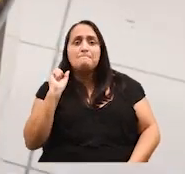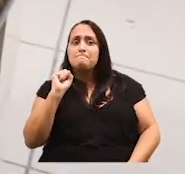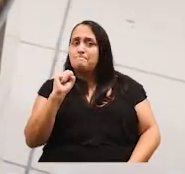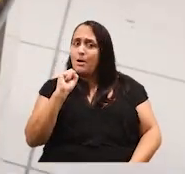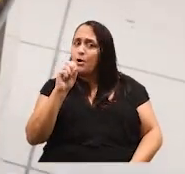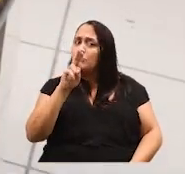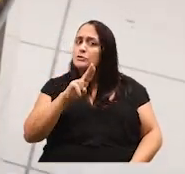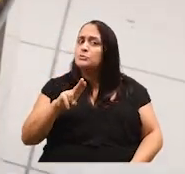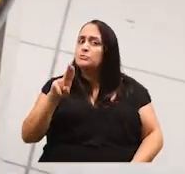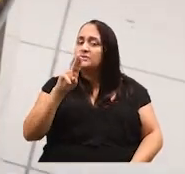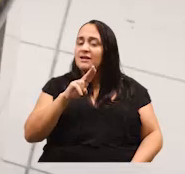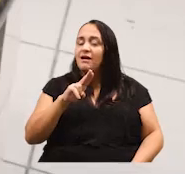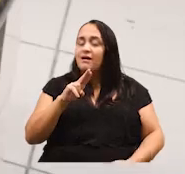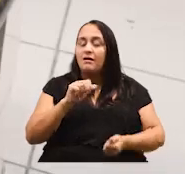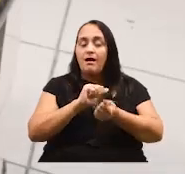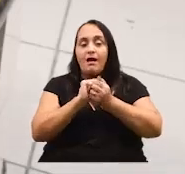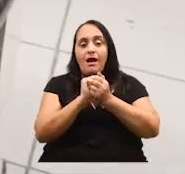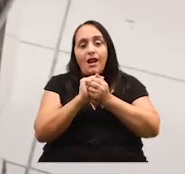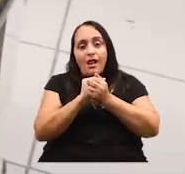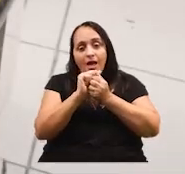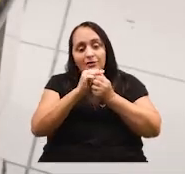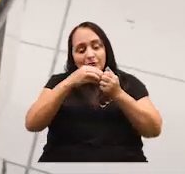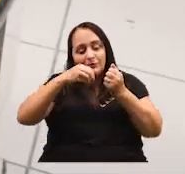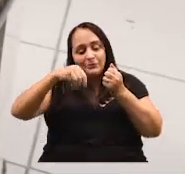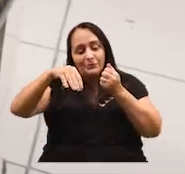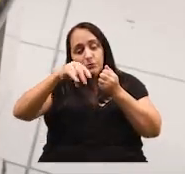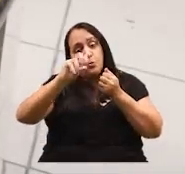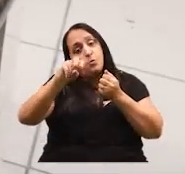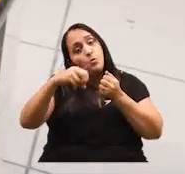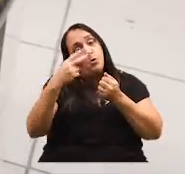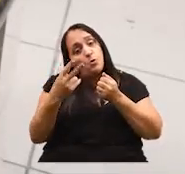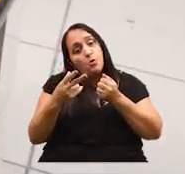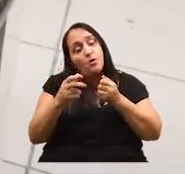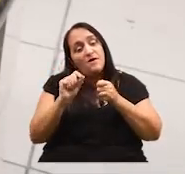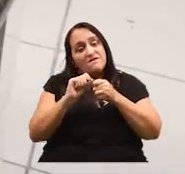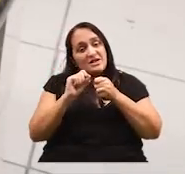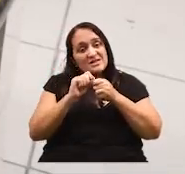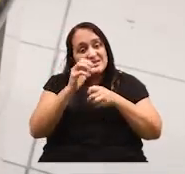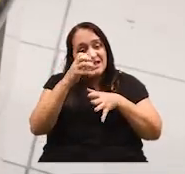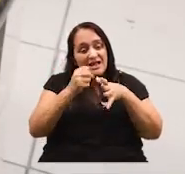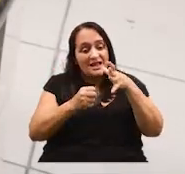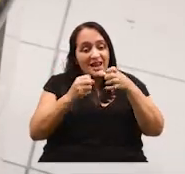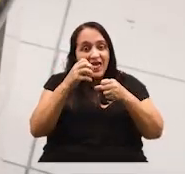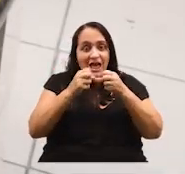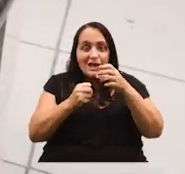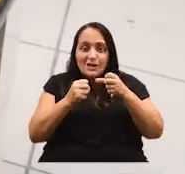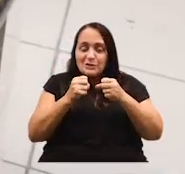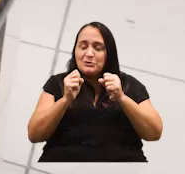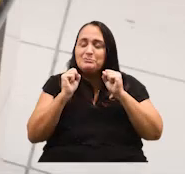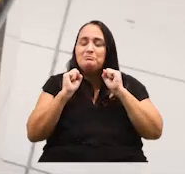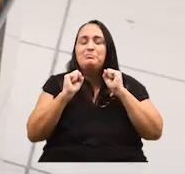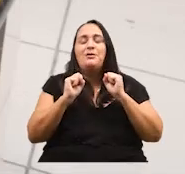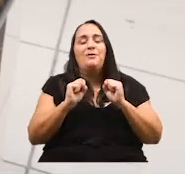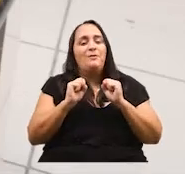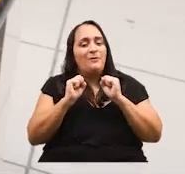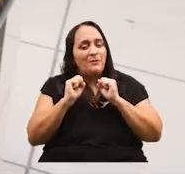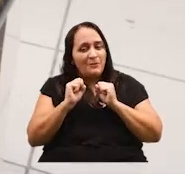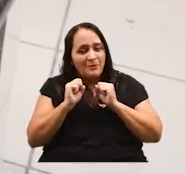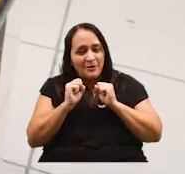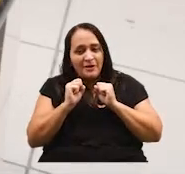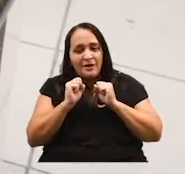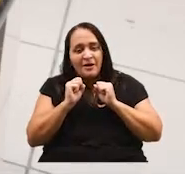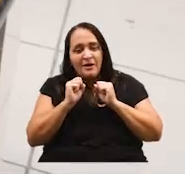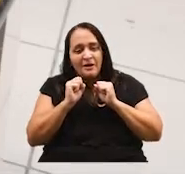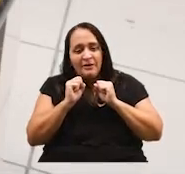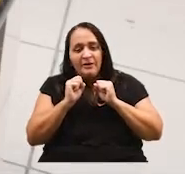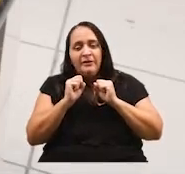Então, observe que o coco, ele é bem versátil. Dá para fazer coisa salgada, como o que o texto falou, salgado